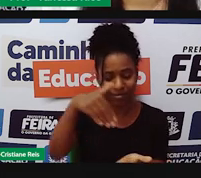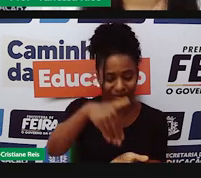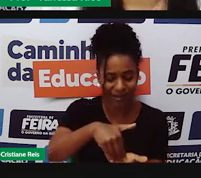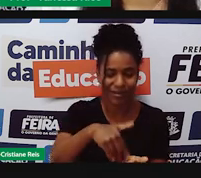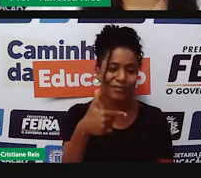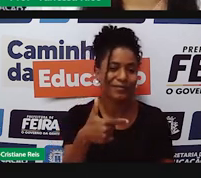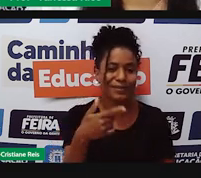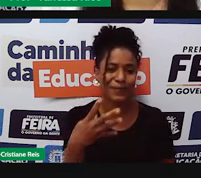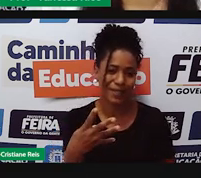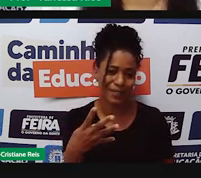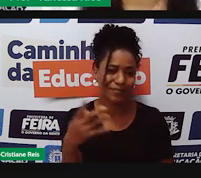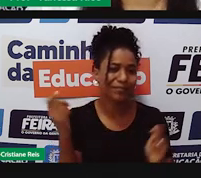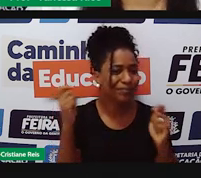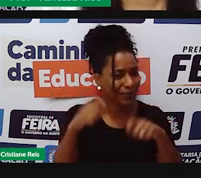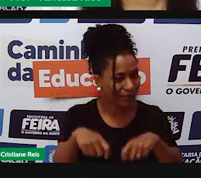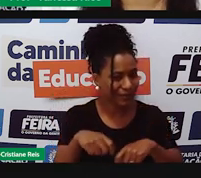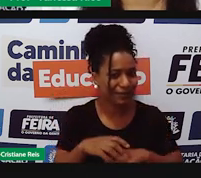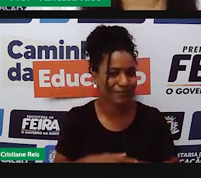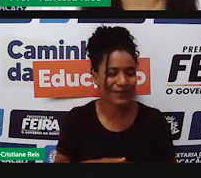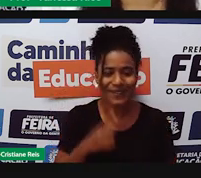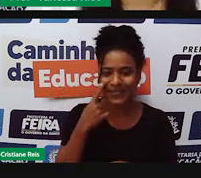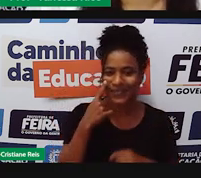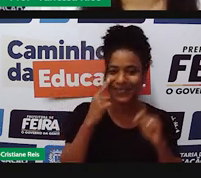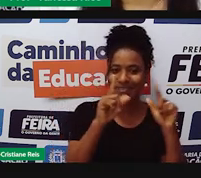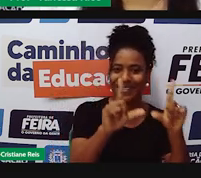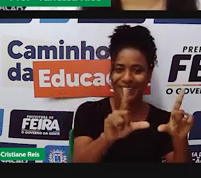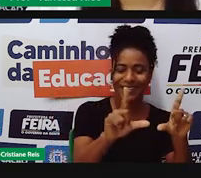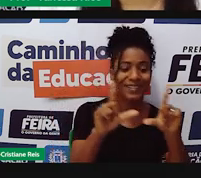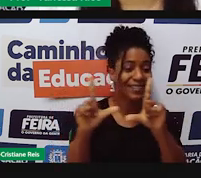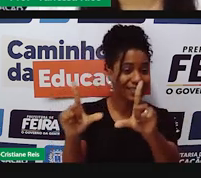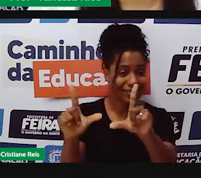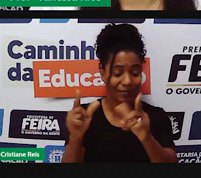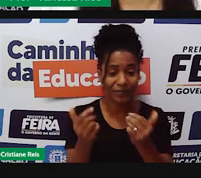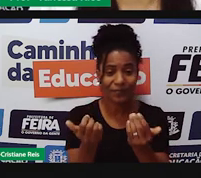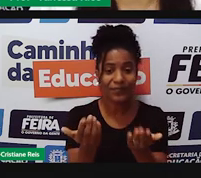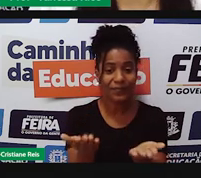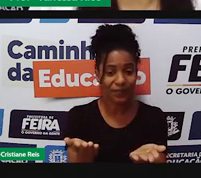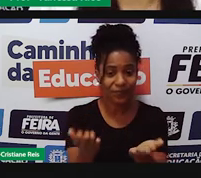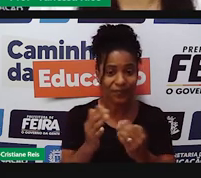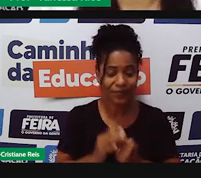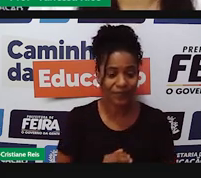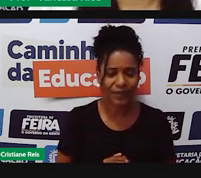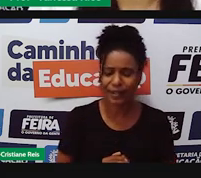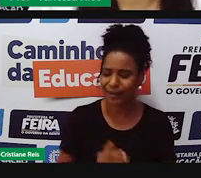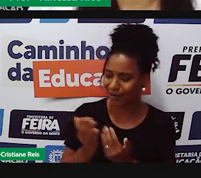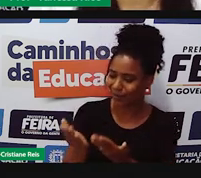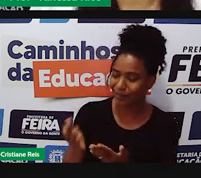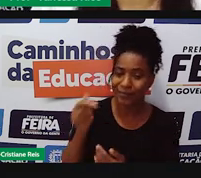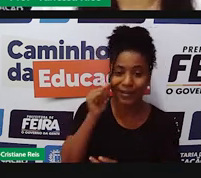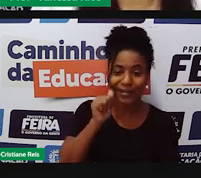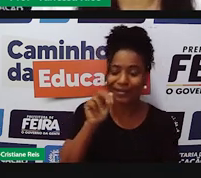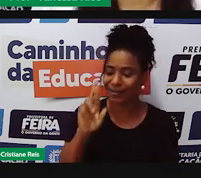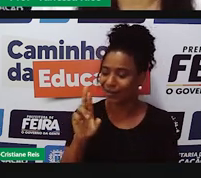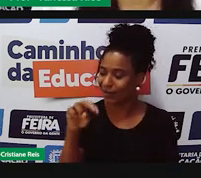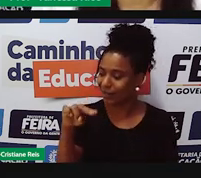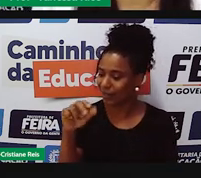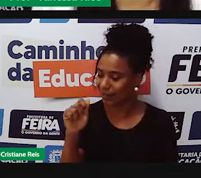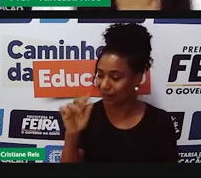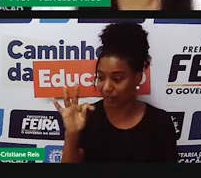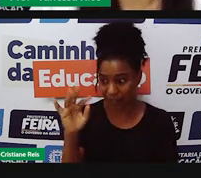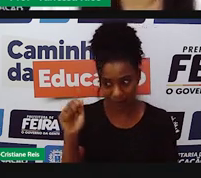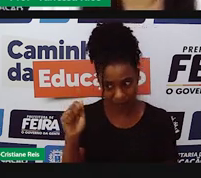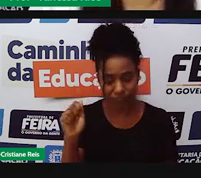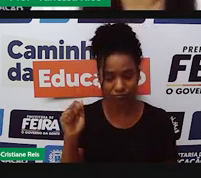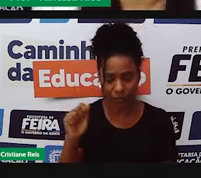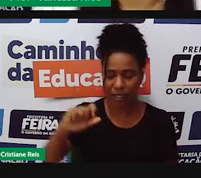E aí, mais um desafio. Olha só. Renata seguiu as orientações para exposição ao sol. Então,